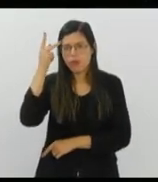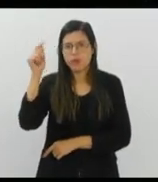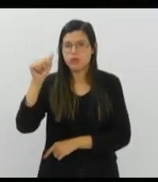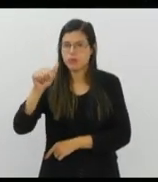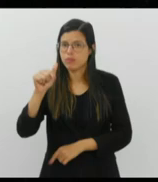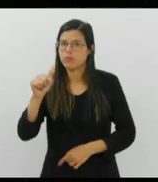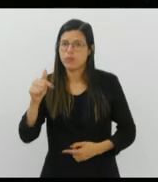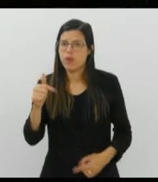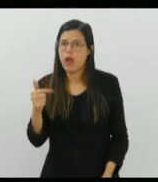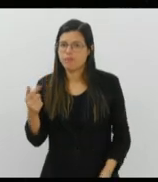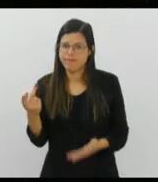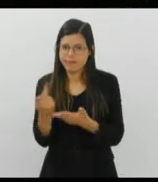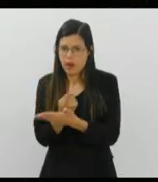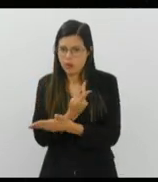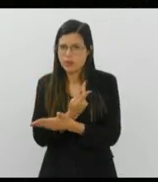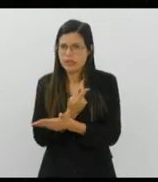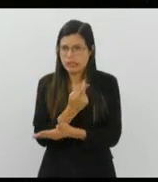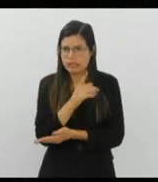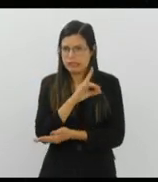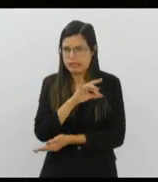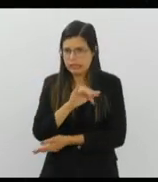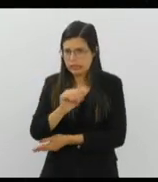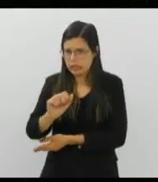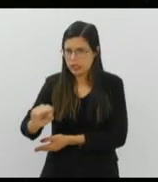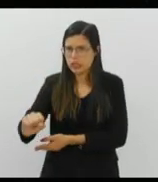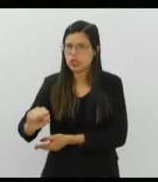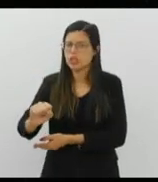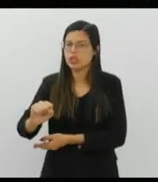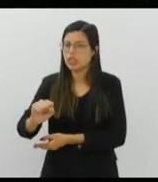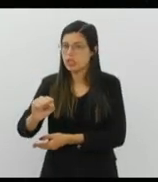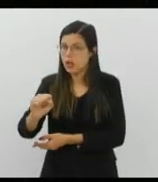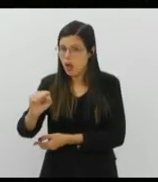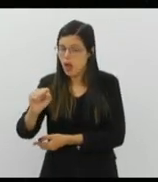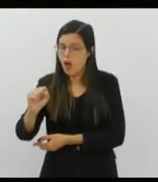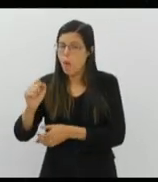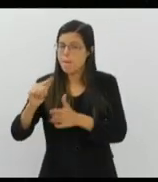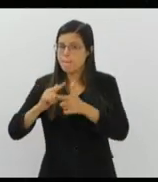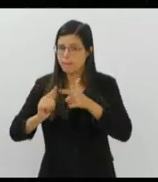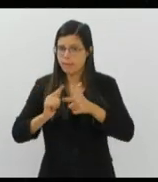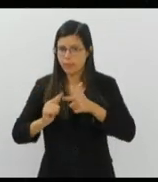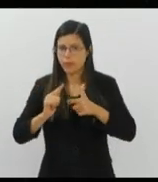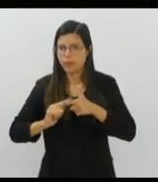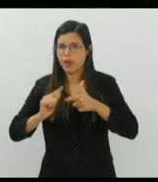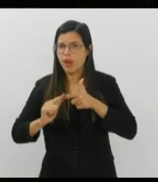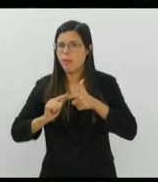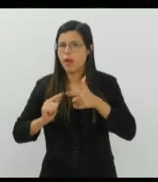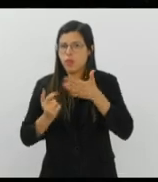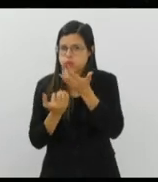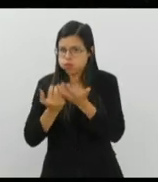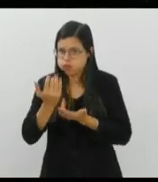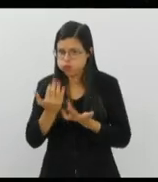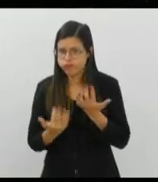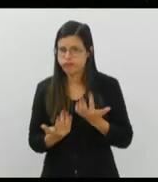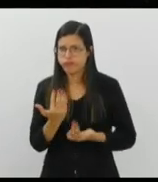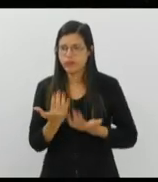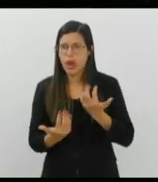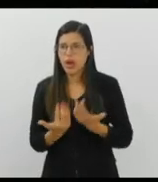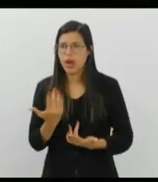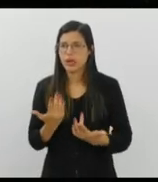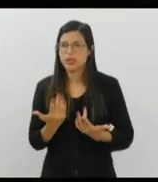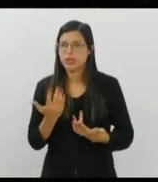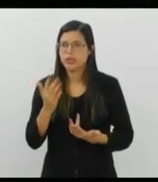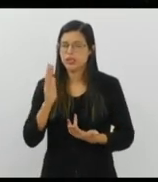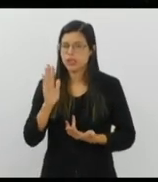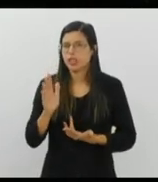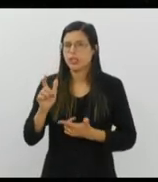vive, nesses últimos dias, uma tragédia de queimadas que já deu à